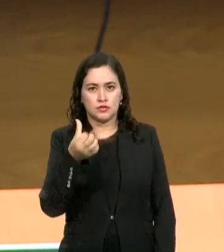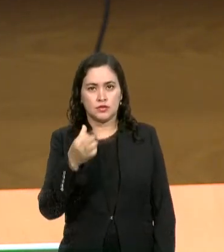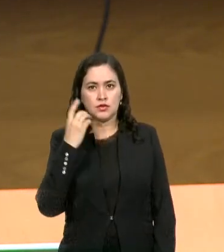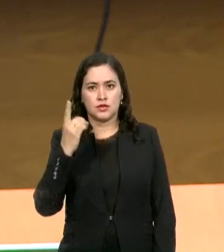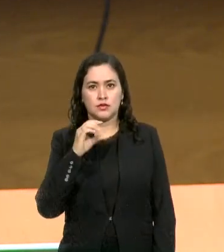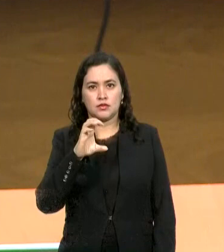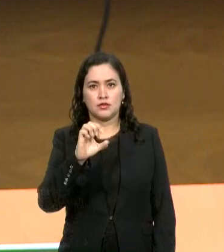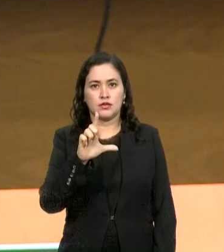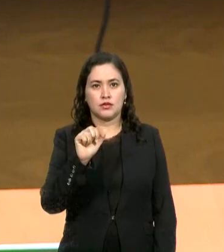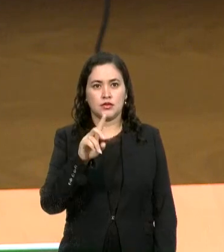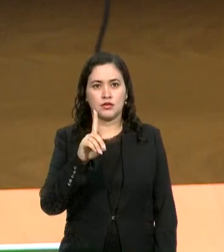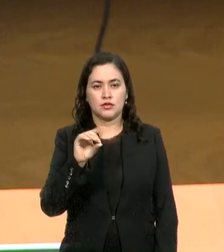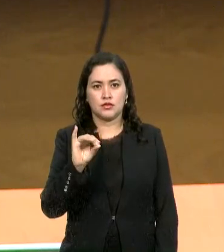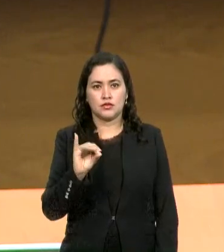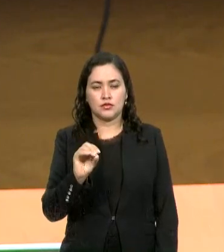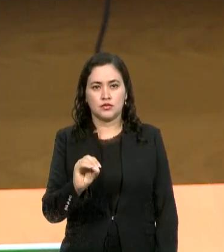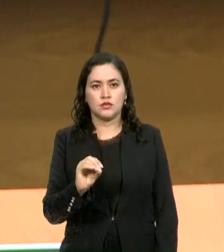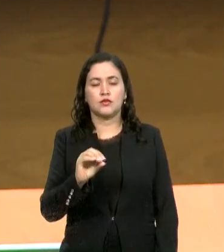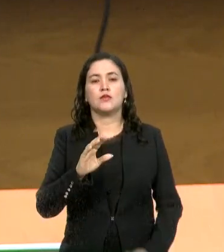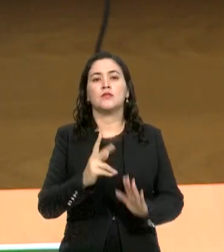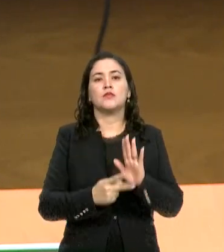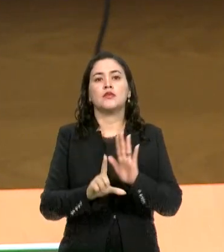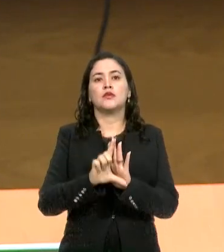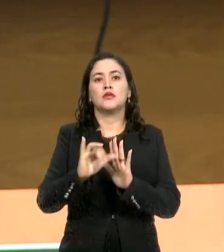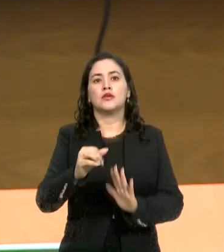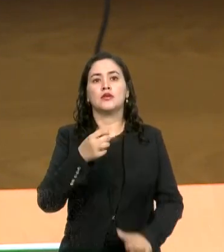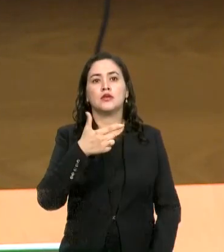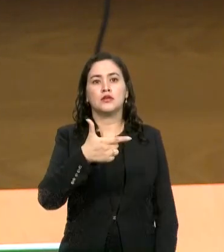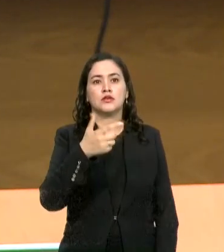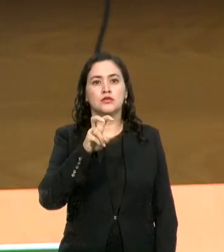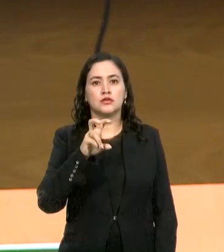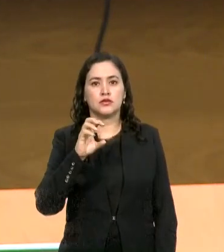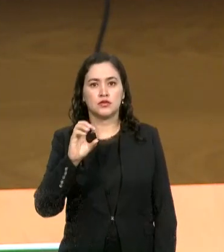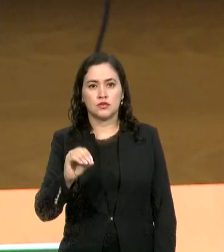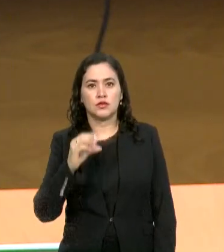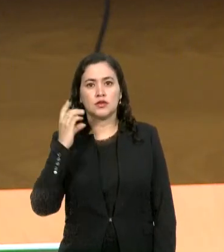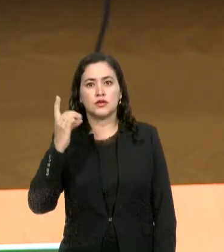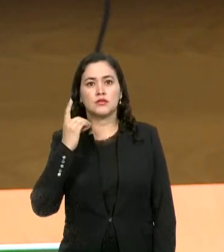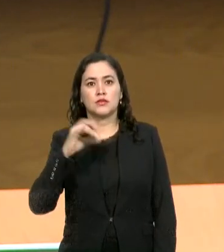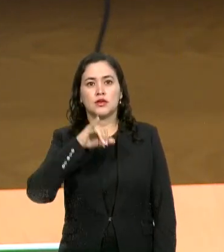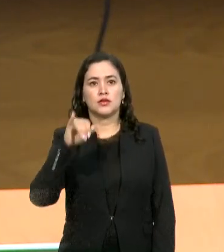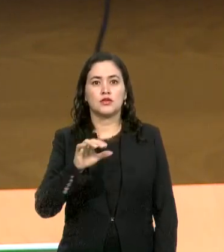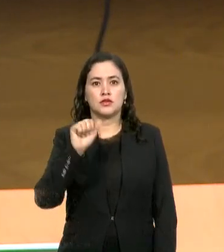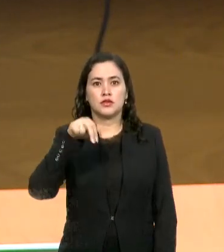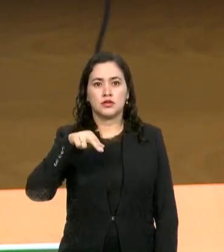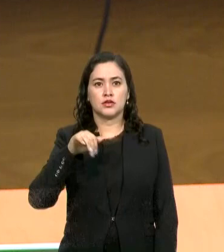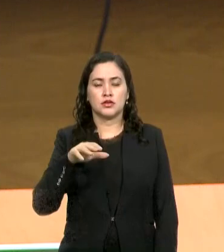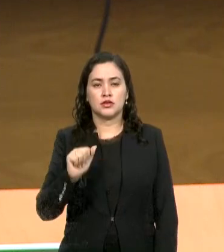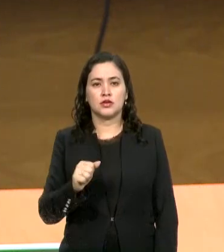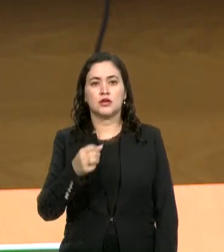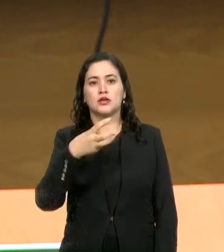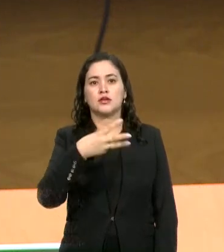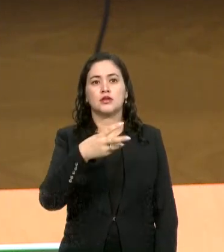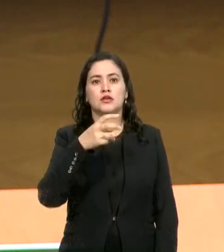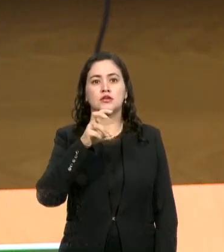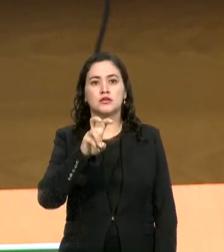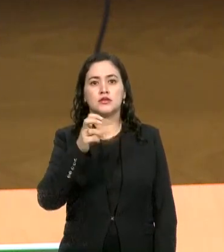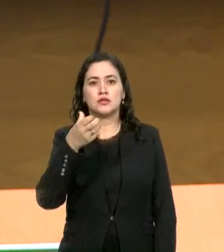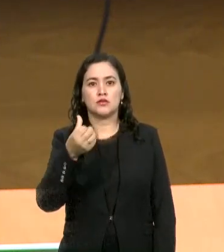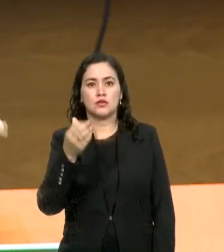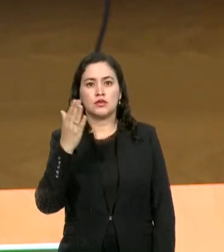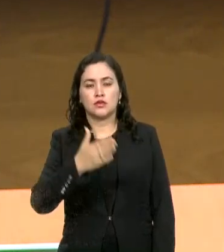deputado Rildo Amaral. Sendo aprovado em segundo turno, encaminhar a redação final devido ao acolhimento da emenda do projeto 136, de autoria do deputado Arnaldo